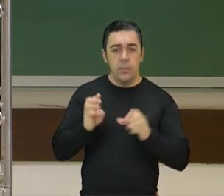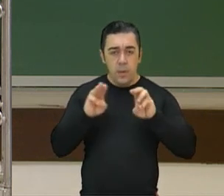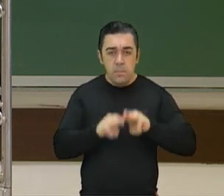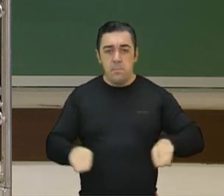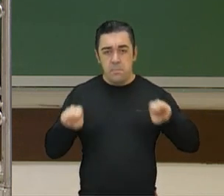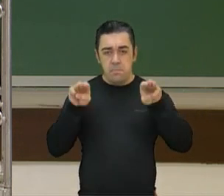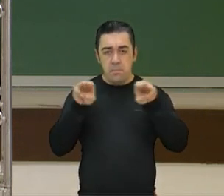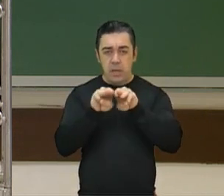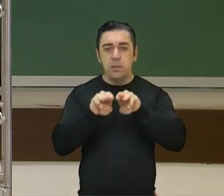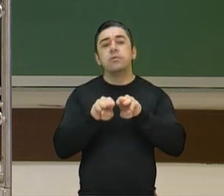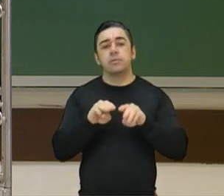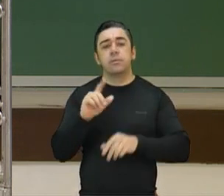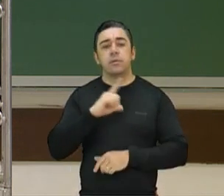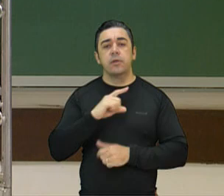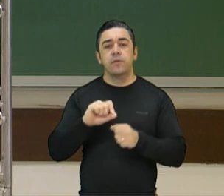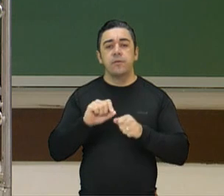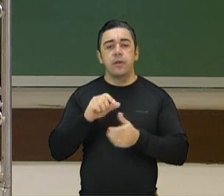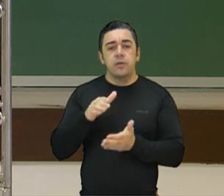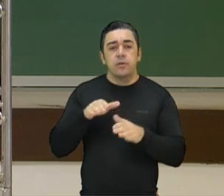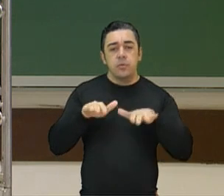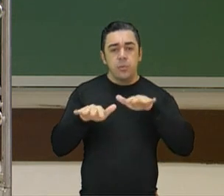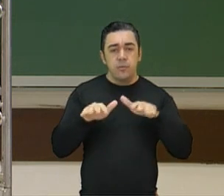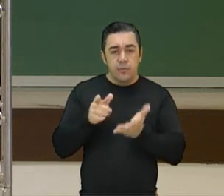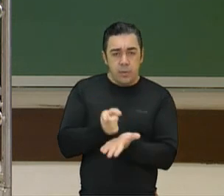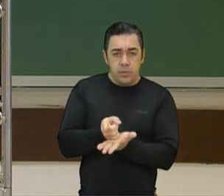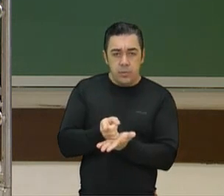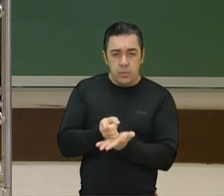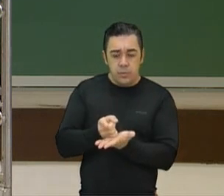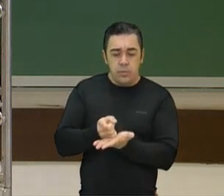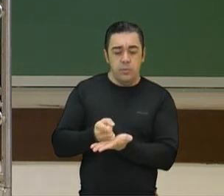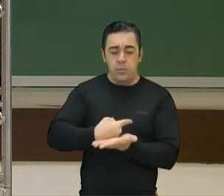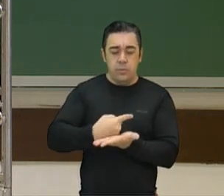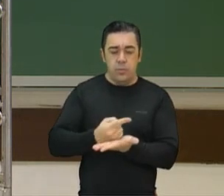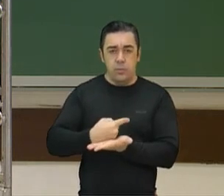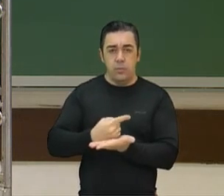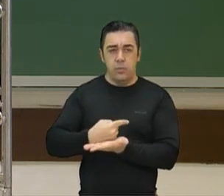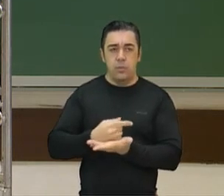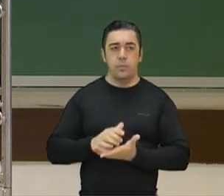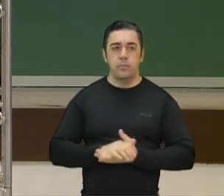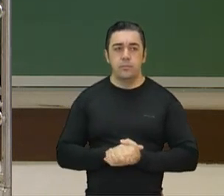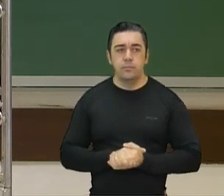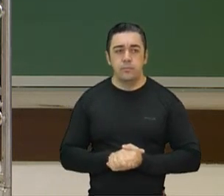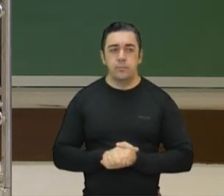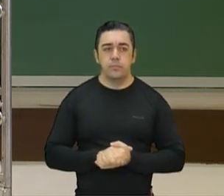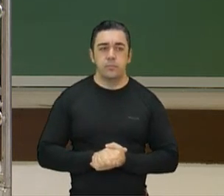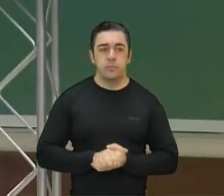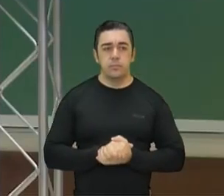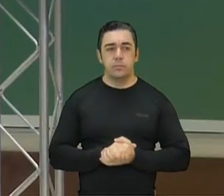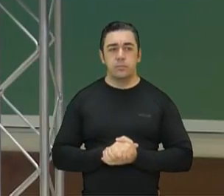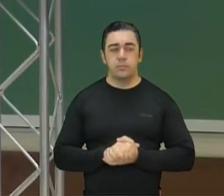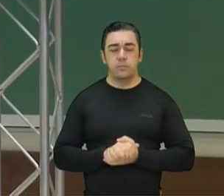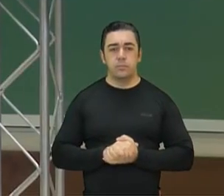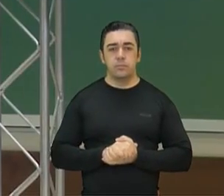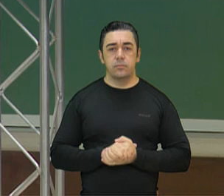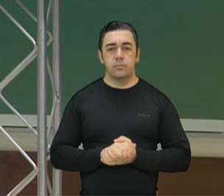magnetismo movimentou a bússola aqui no sentido perpendicular ao fio.